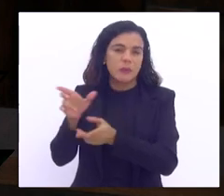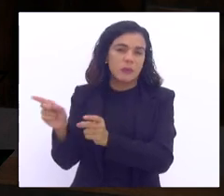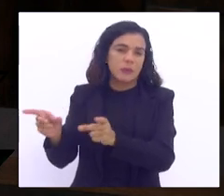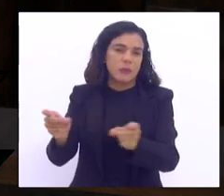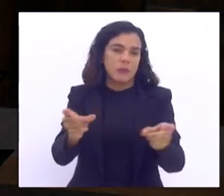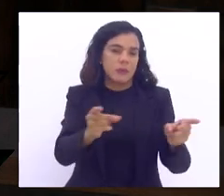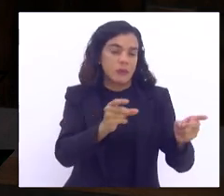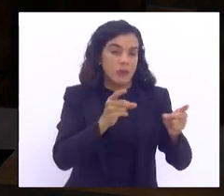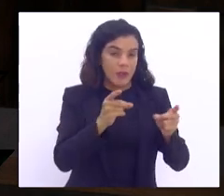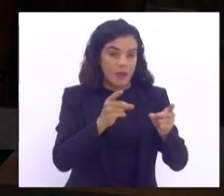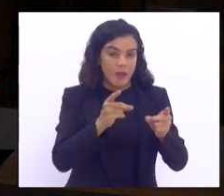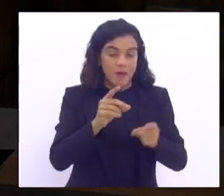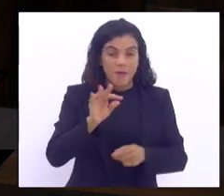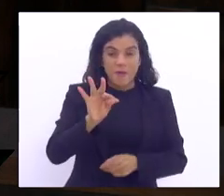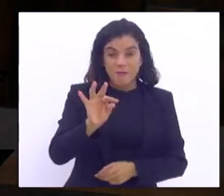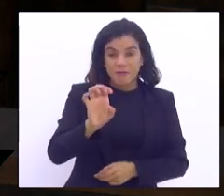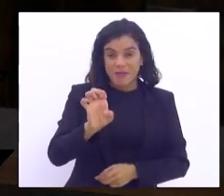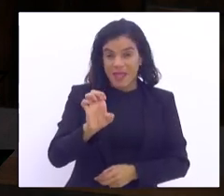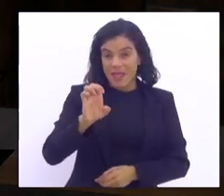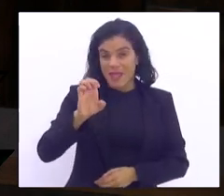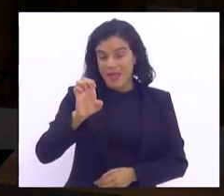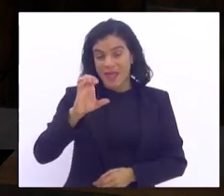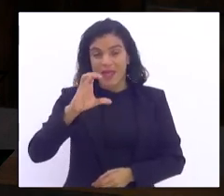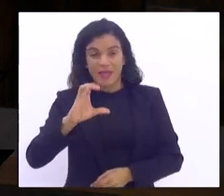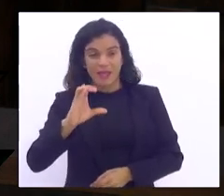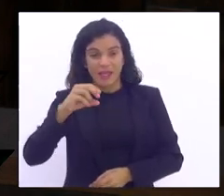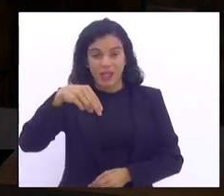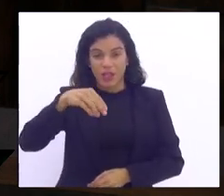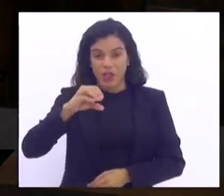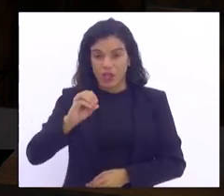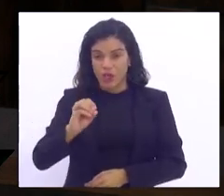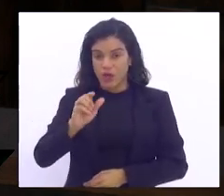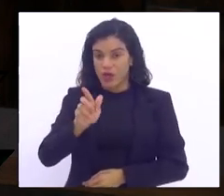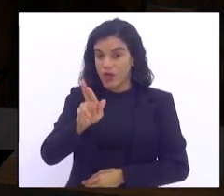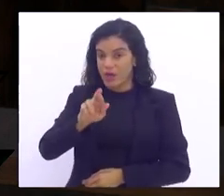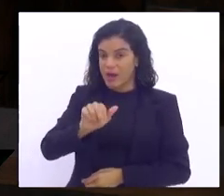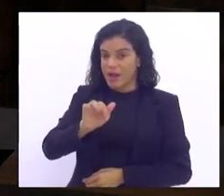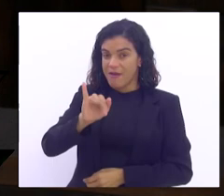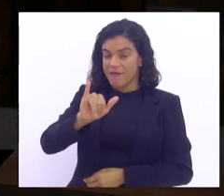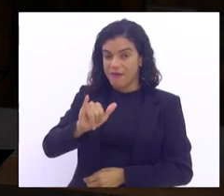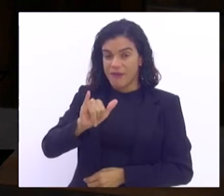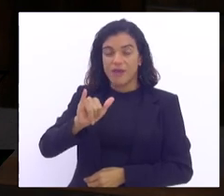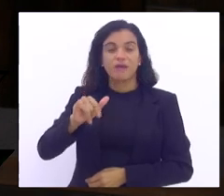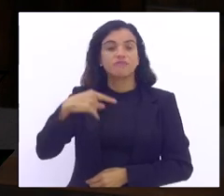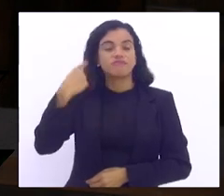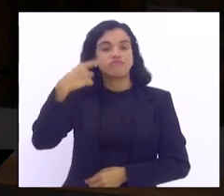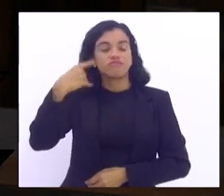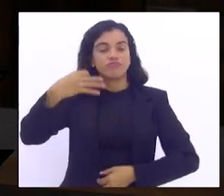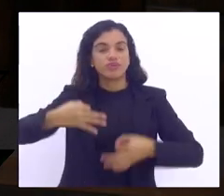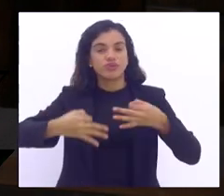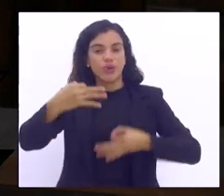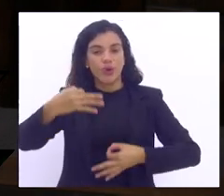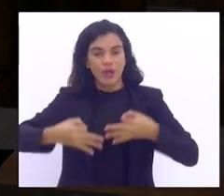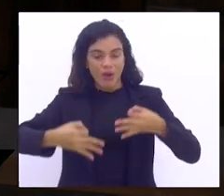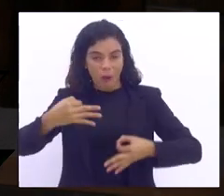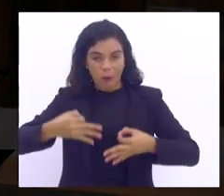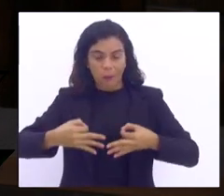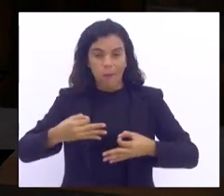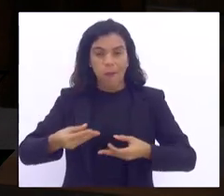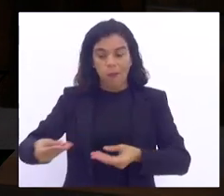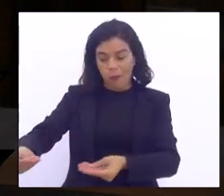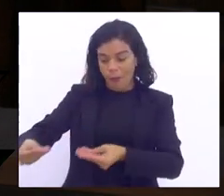de que a tecnocracia jurídica pensa que o direito é resultado de uma engrenagem, de uma maquininha que